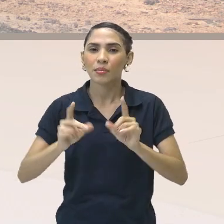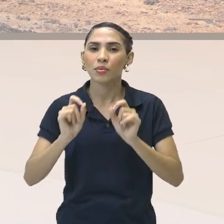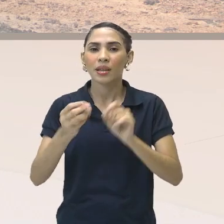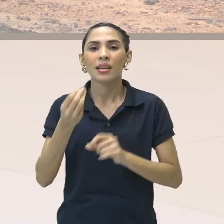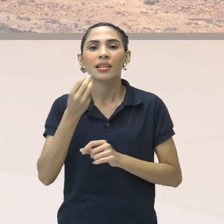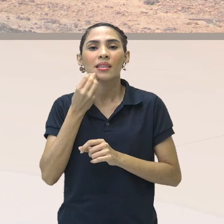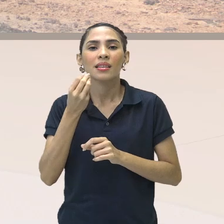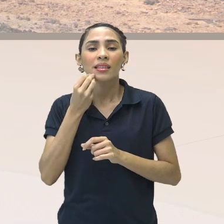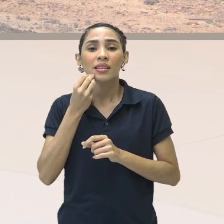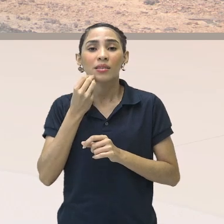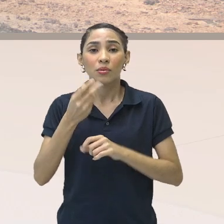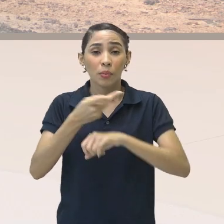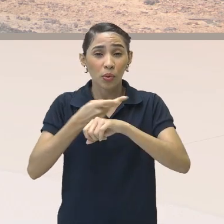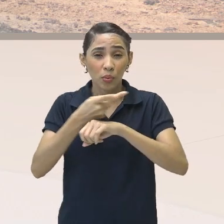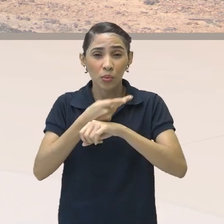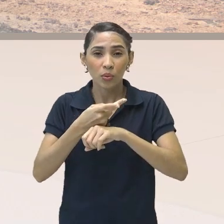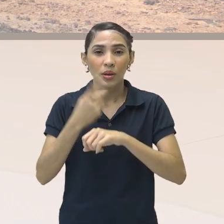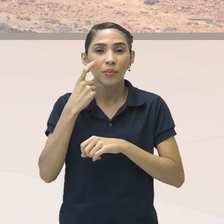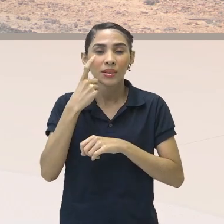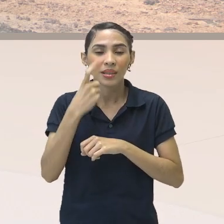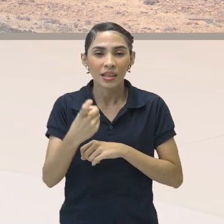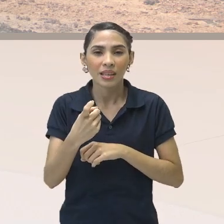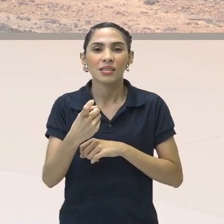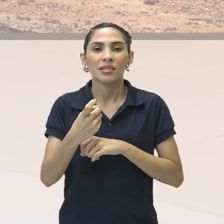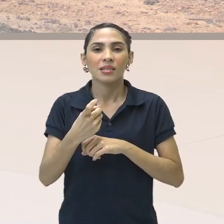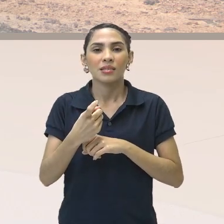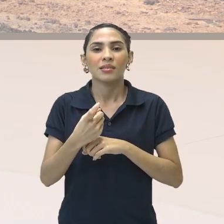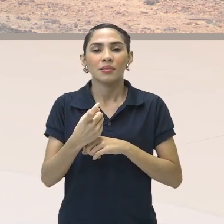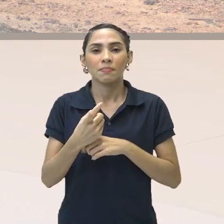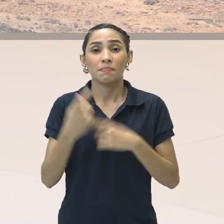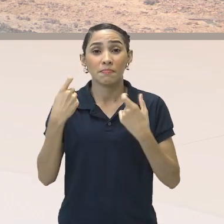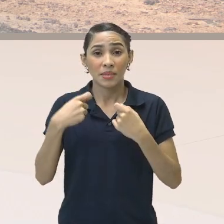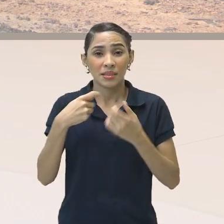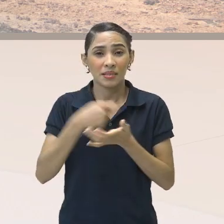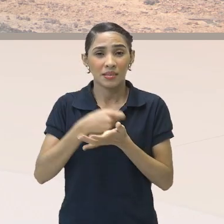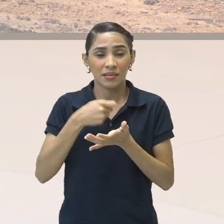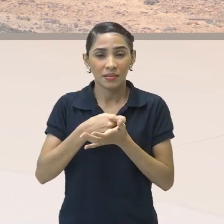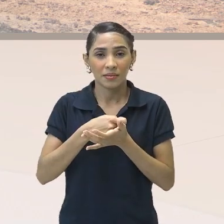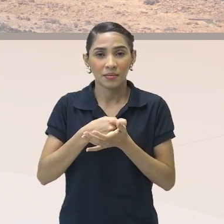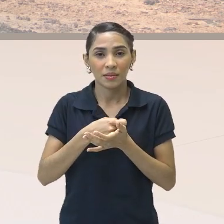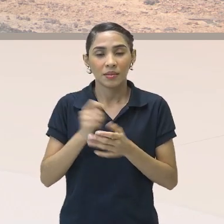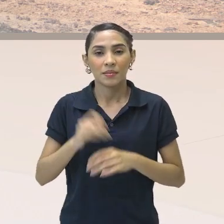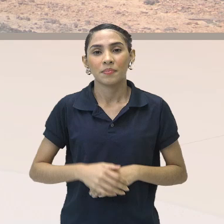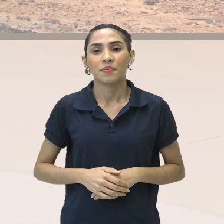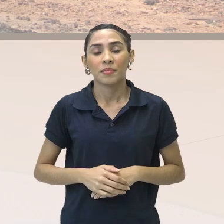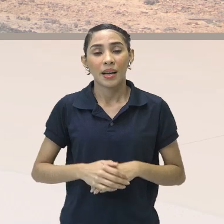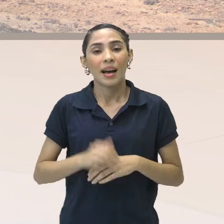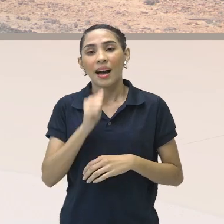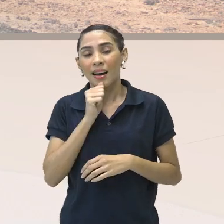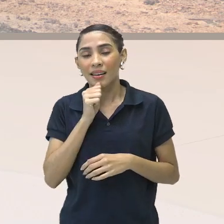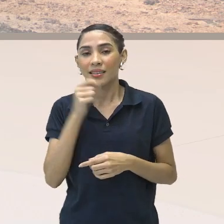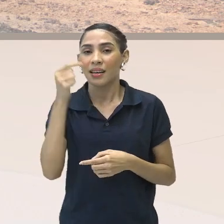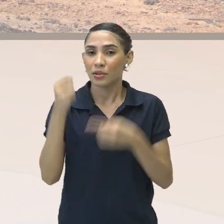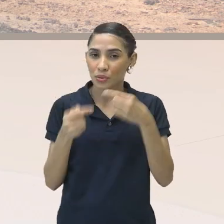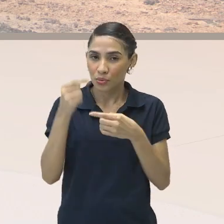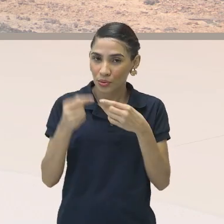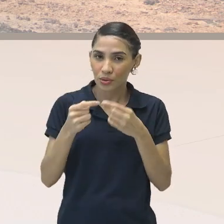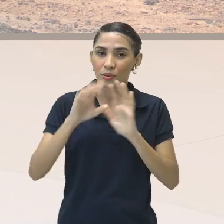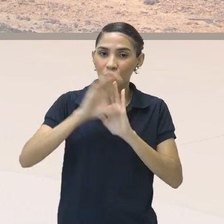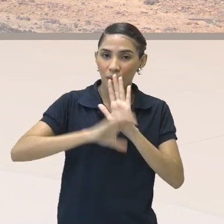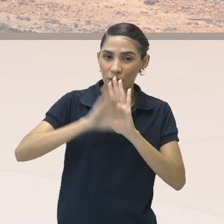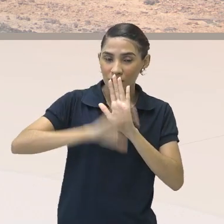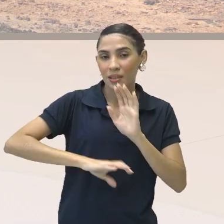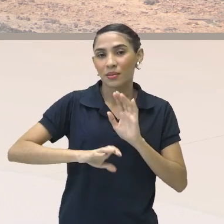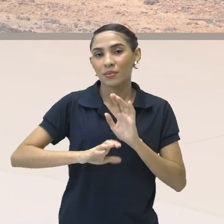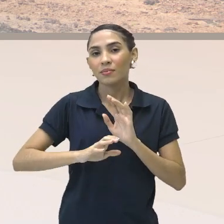tentando, é uma busca, na verdade, né? Não é que tem que ser feito, tem que ser tudo bastante discutido, definido,